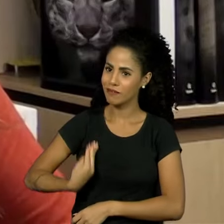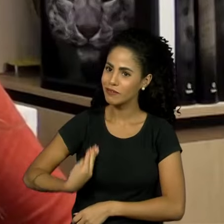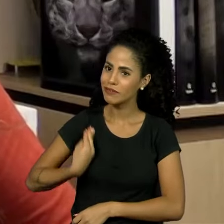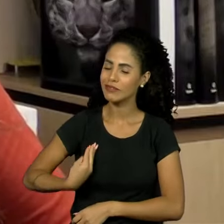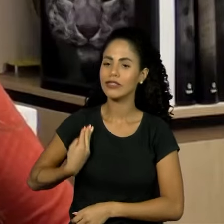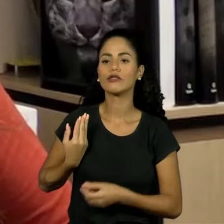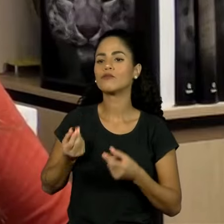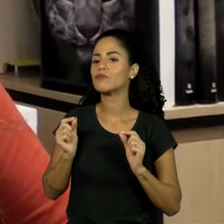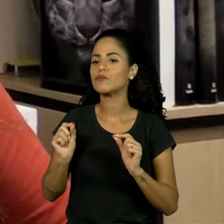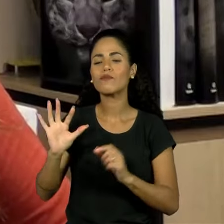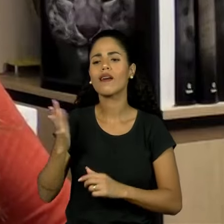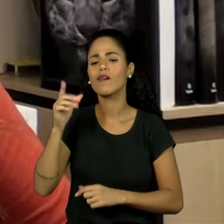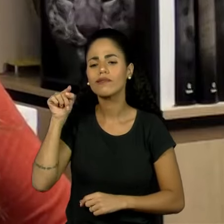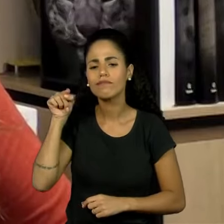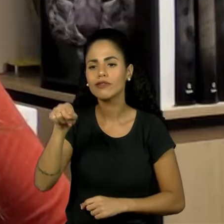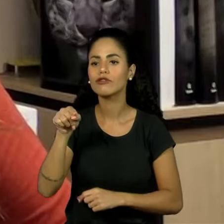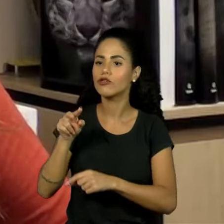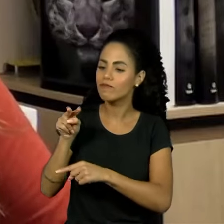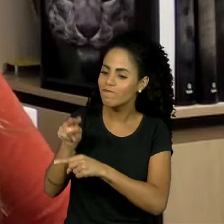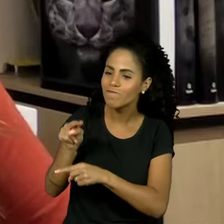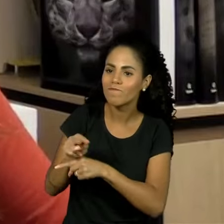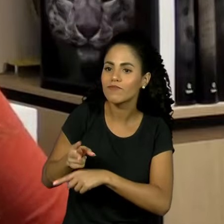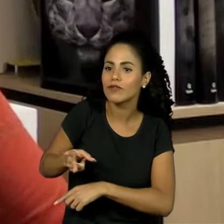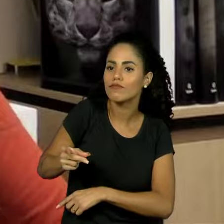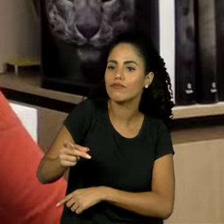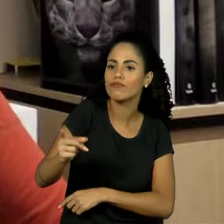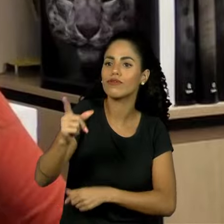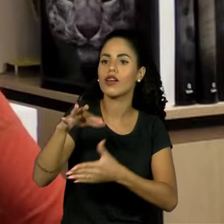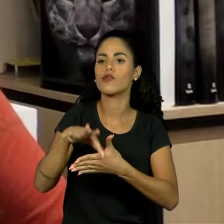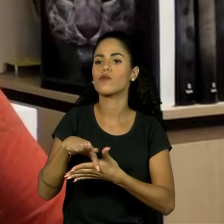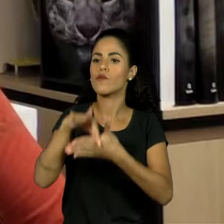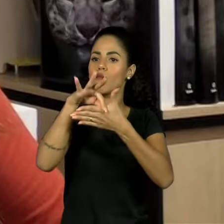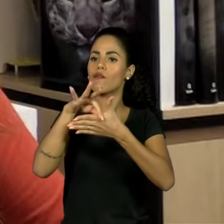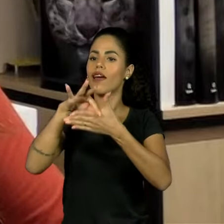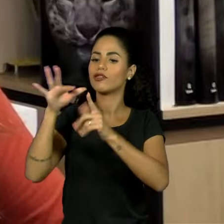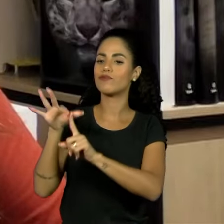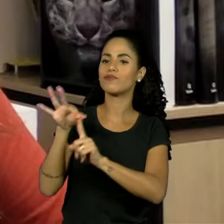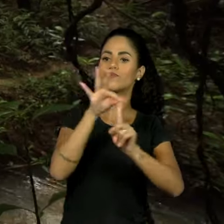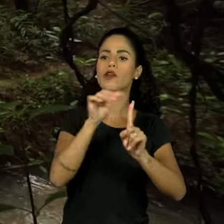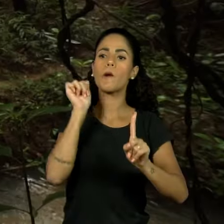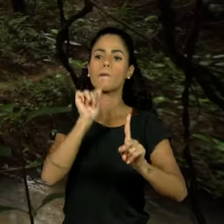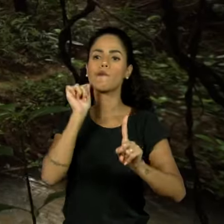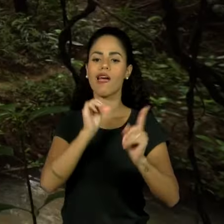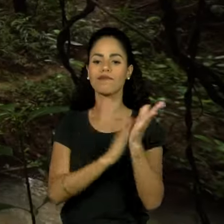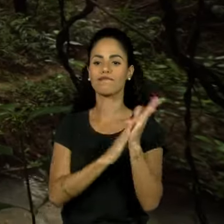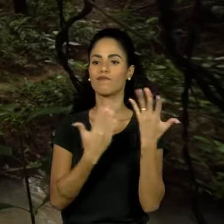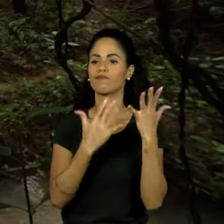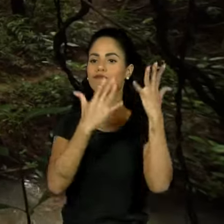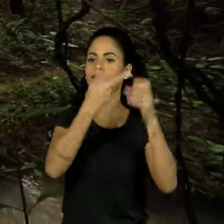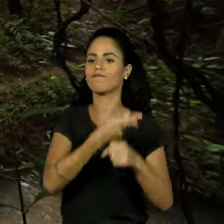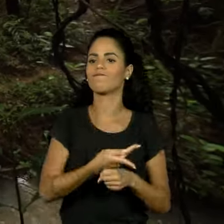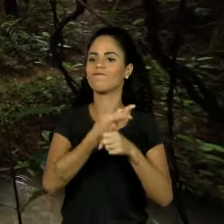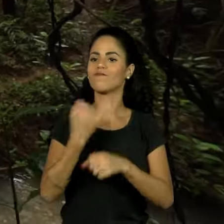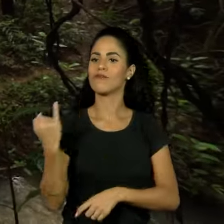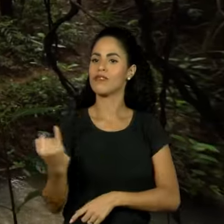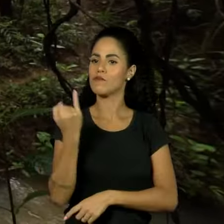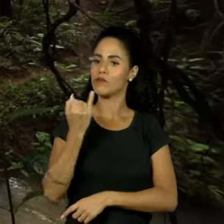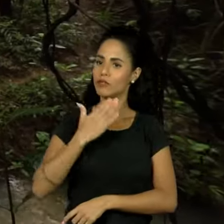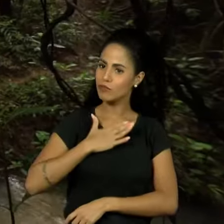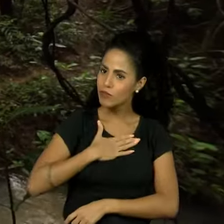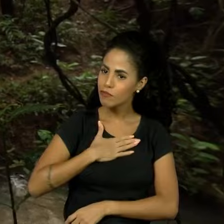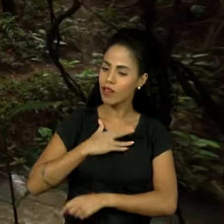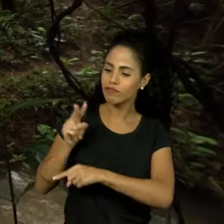trazer essa representação do protagonismo feminino na conservação mundial. É bastante significativo. O Programa